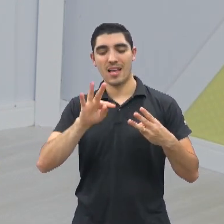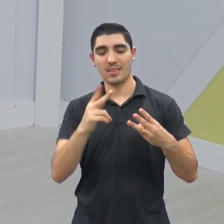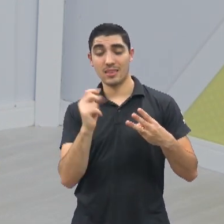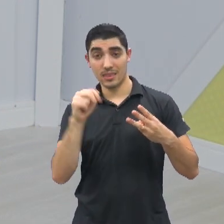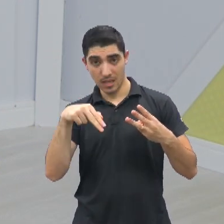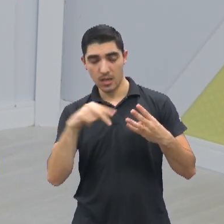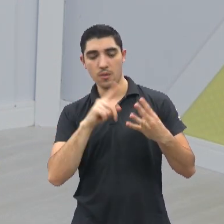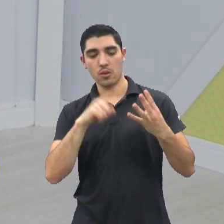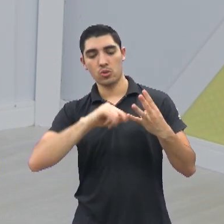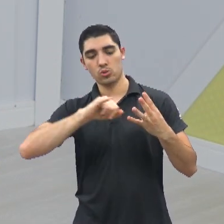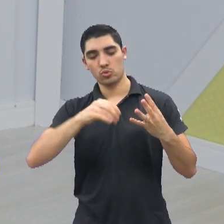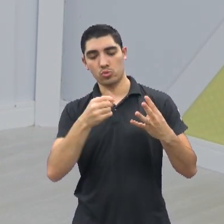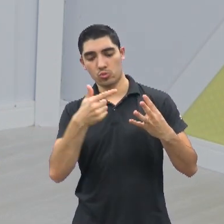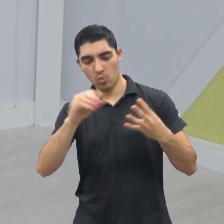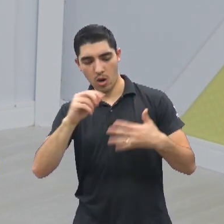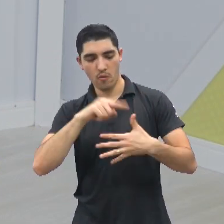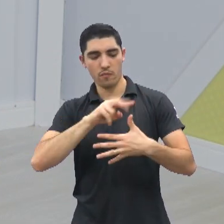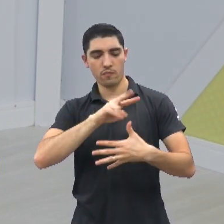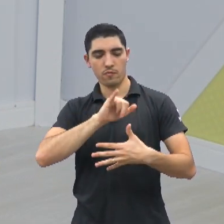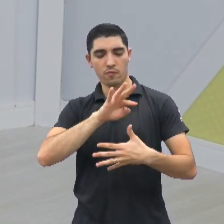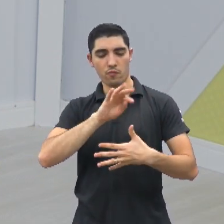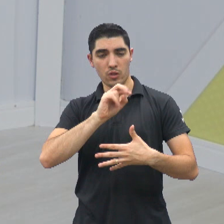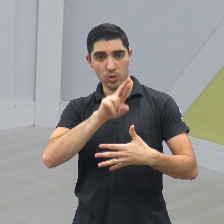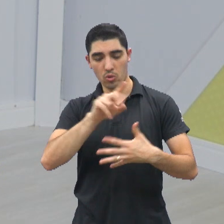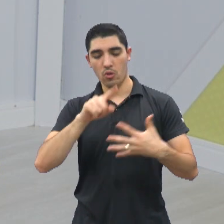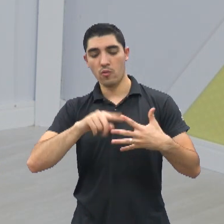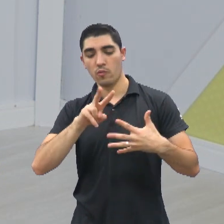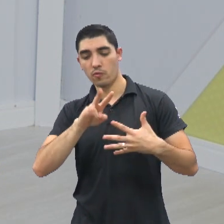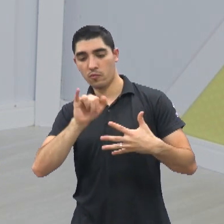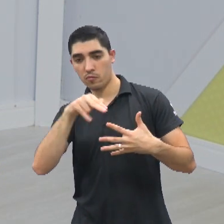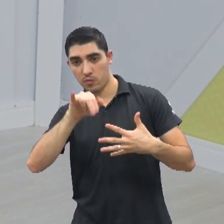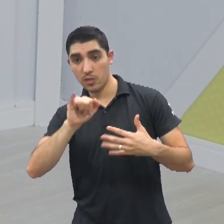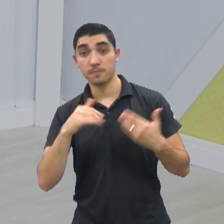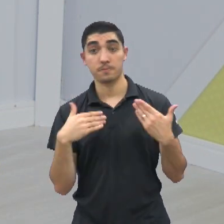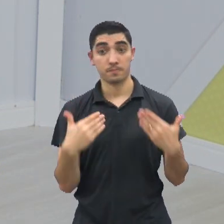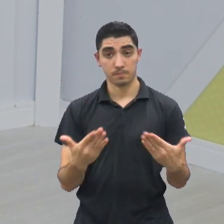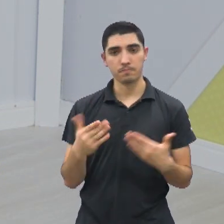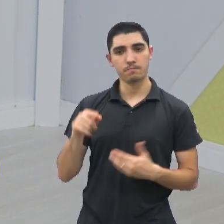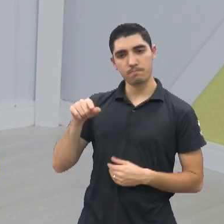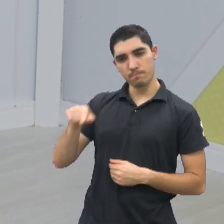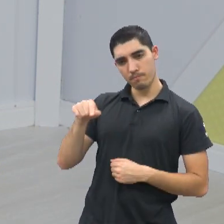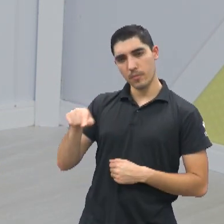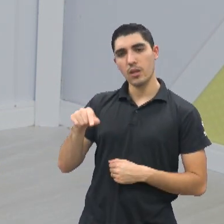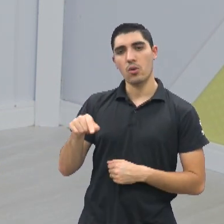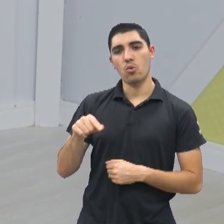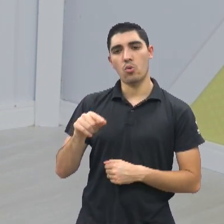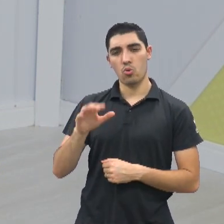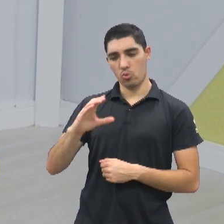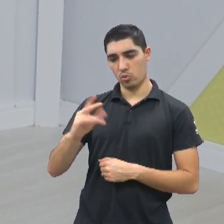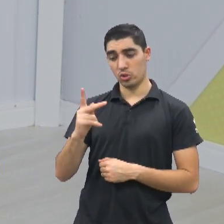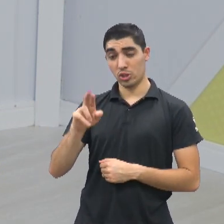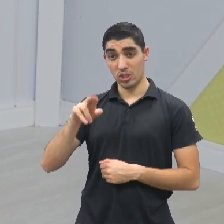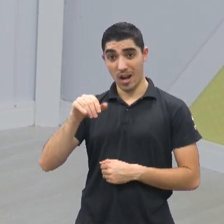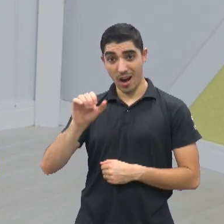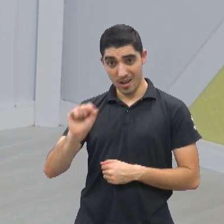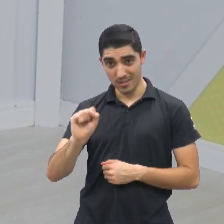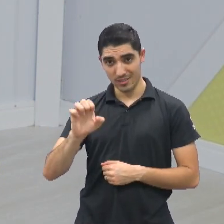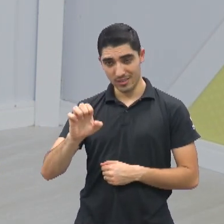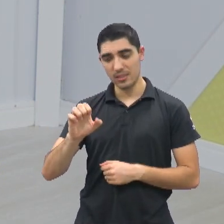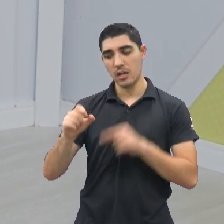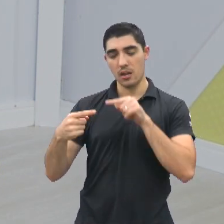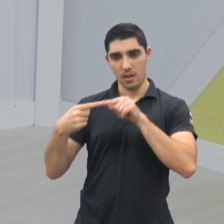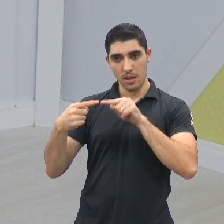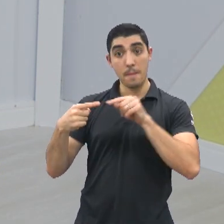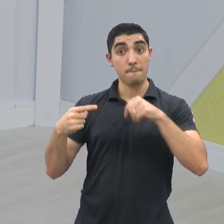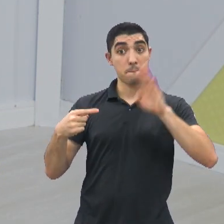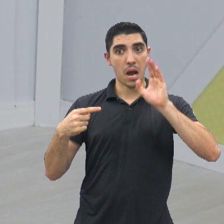garotos João Paulo Vittor Hugo e o Vini Santos Charles Ringo como eu falei foi o melhor pontuador da equipe de Franca seguido pelo Lucas Dias que tinha aquela